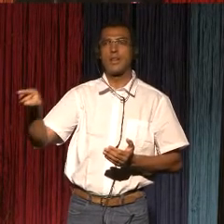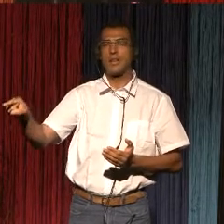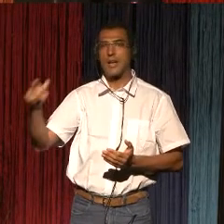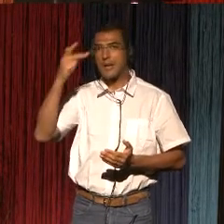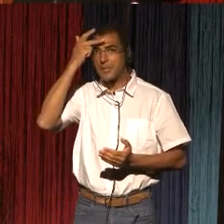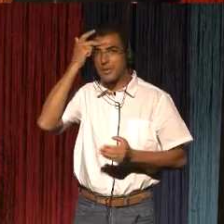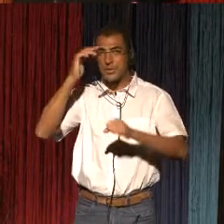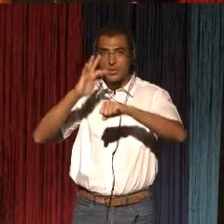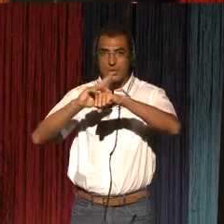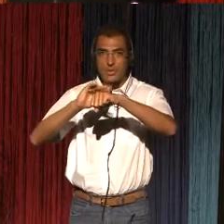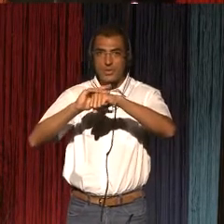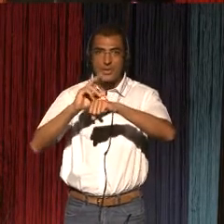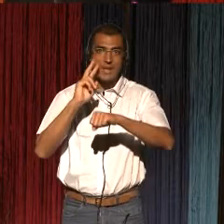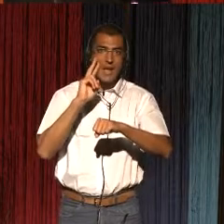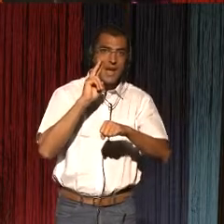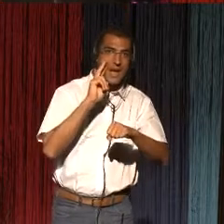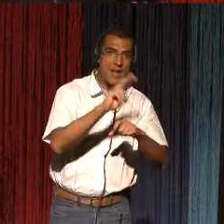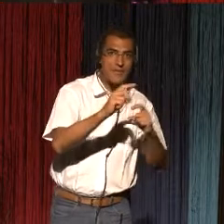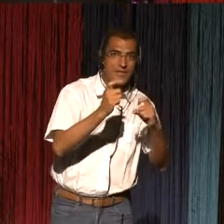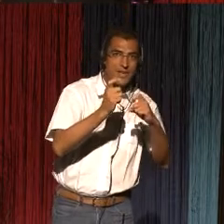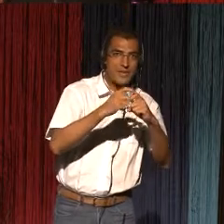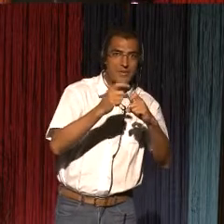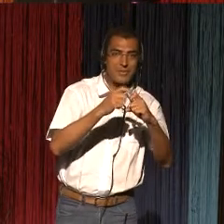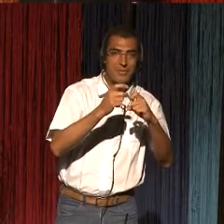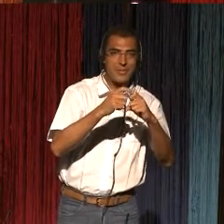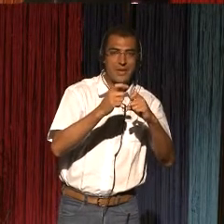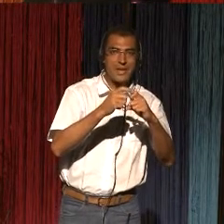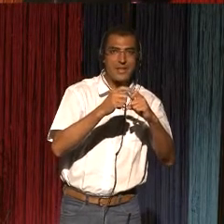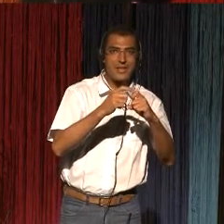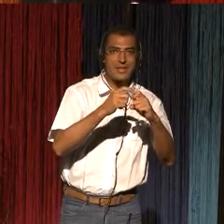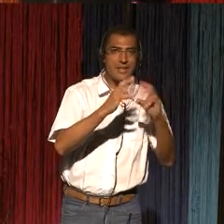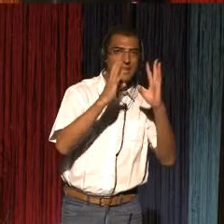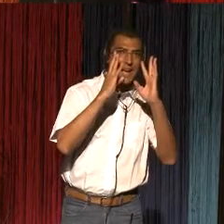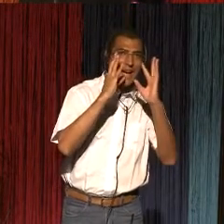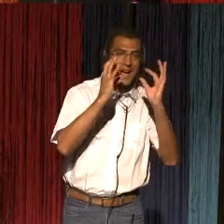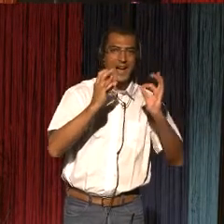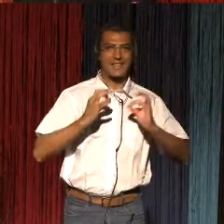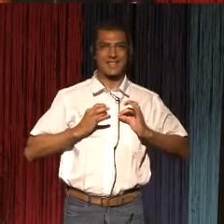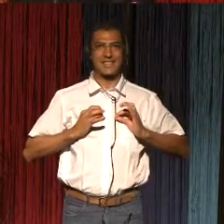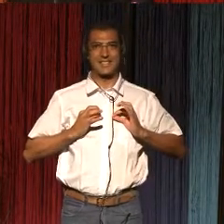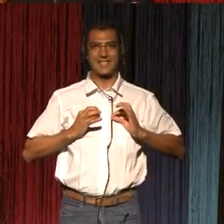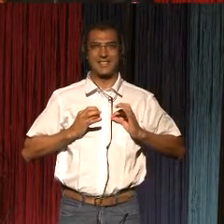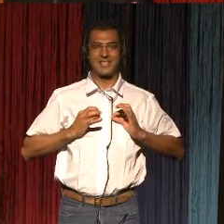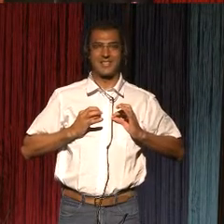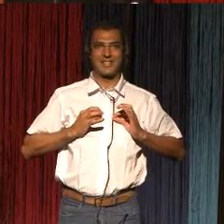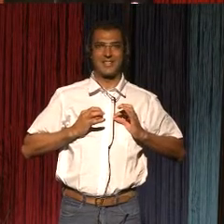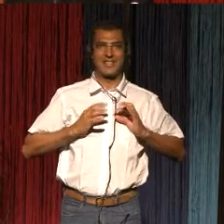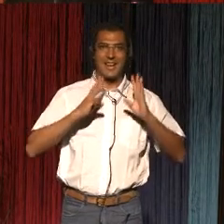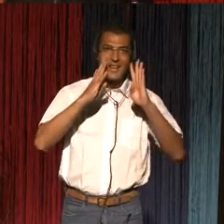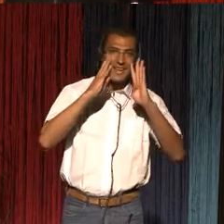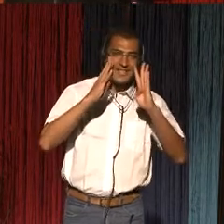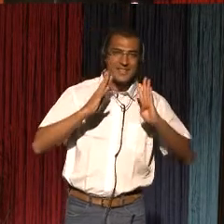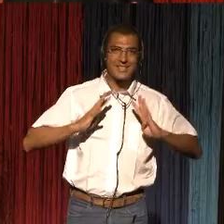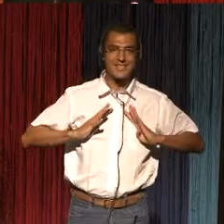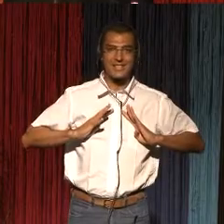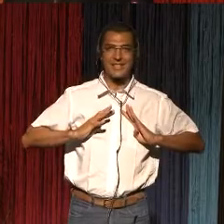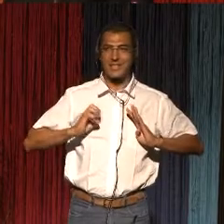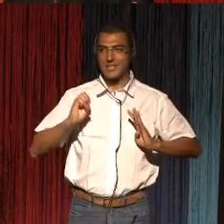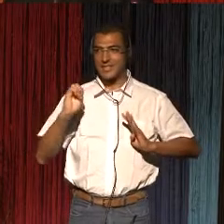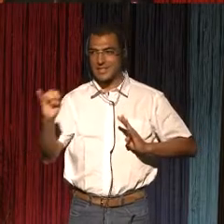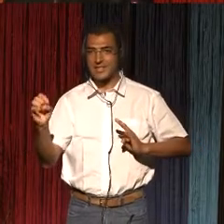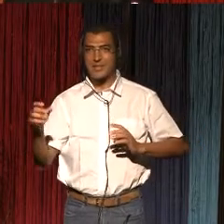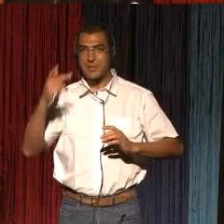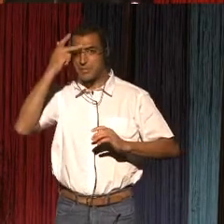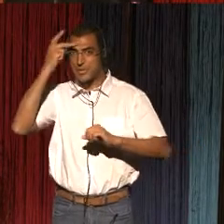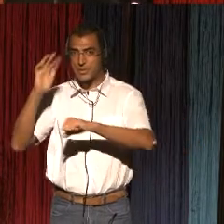clínico realmente se preocupava com ele. Até o Jerome Frank falou o quê? Que uma